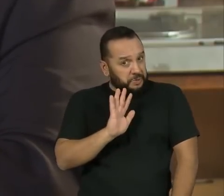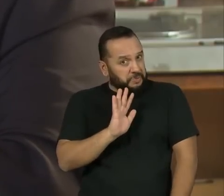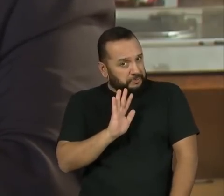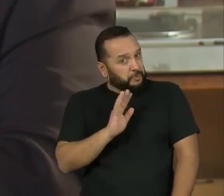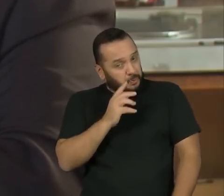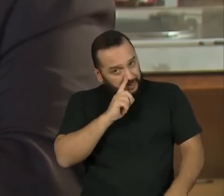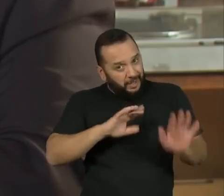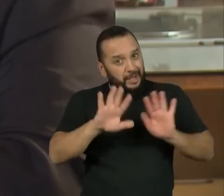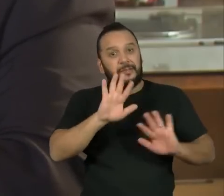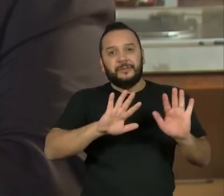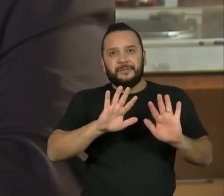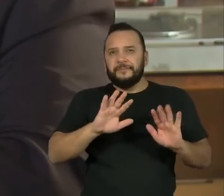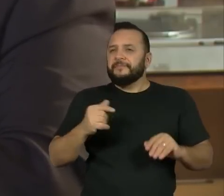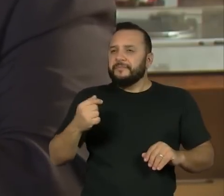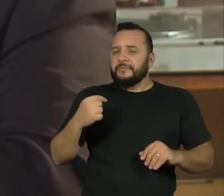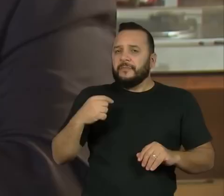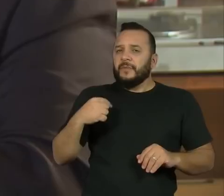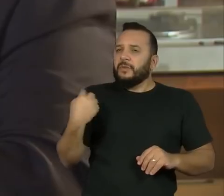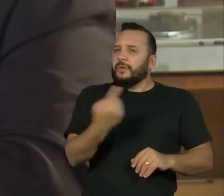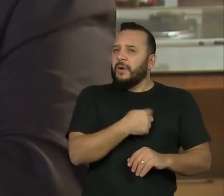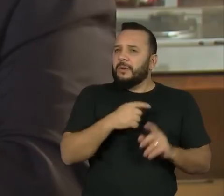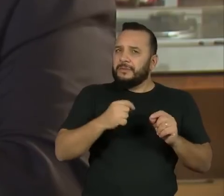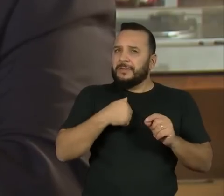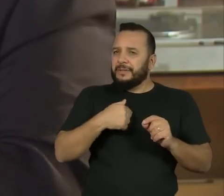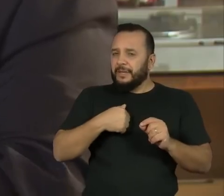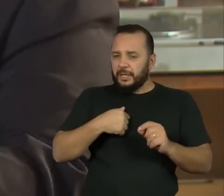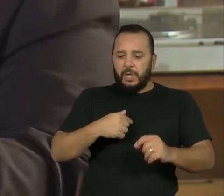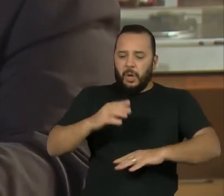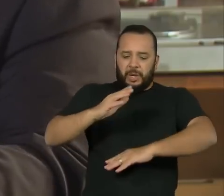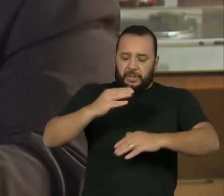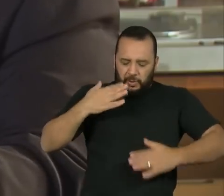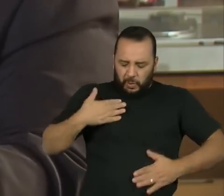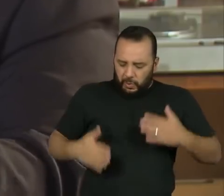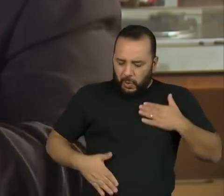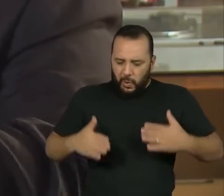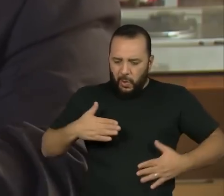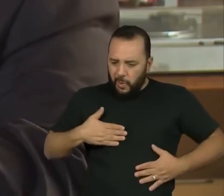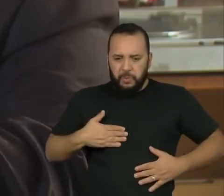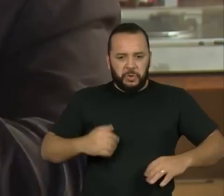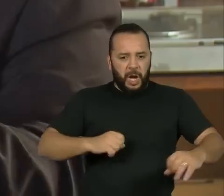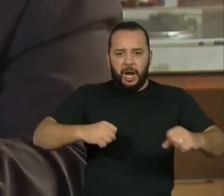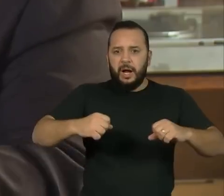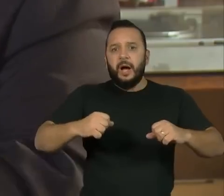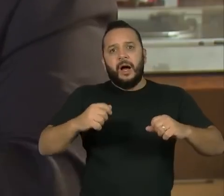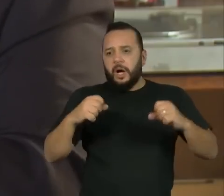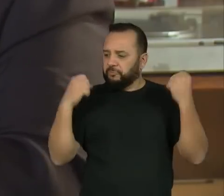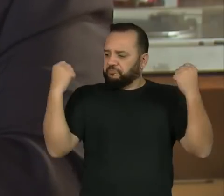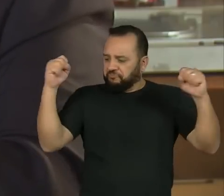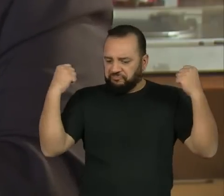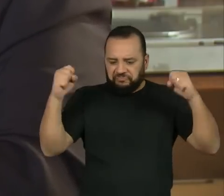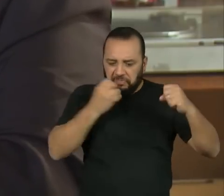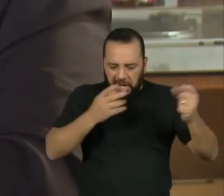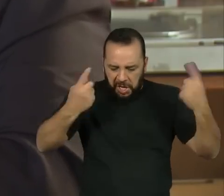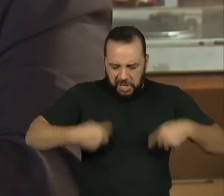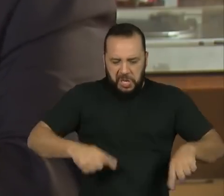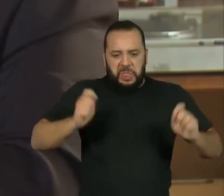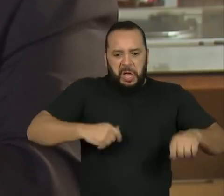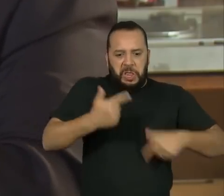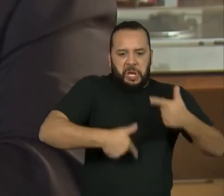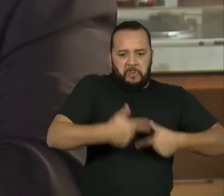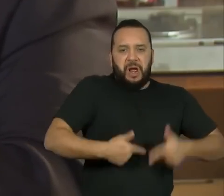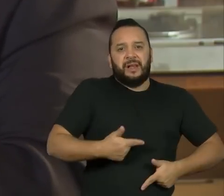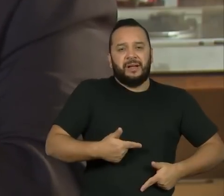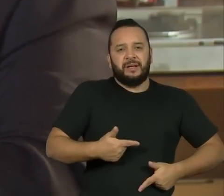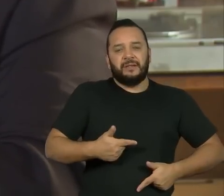exclusivo de sanidade a capacidade laboral no sentido de emprego e não de obra na vida, é claro